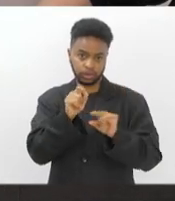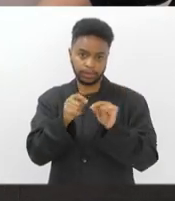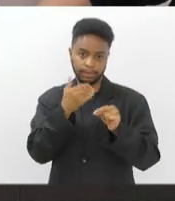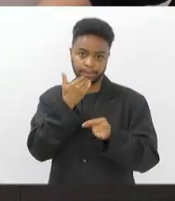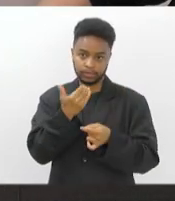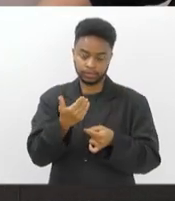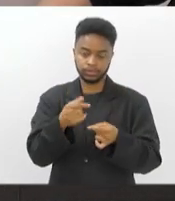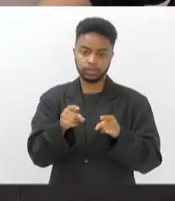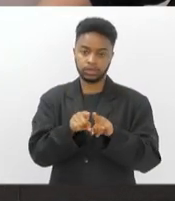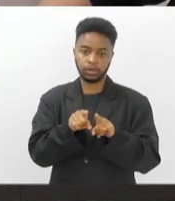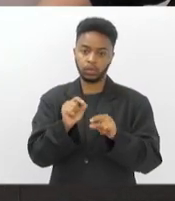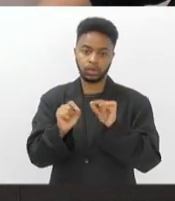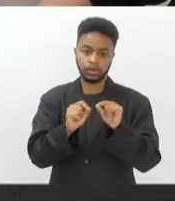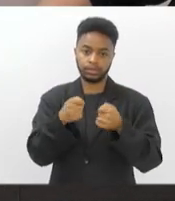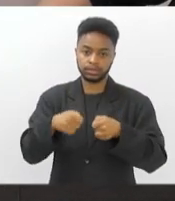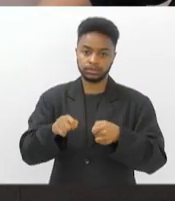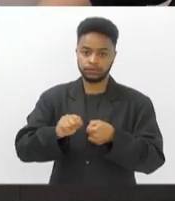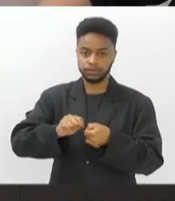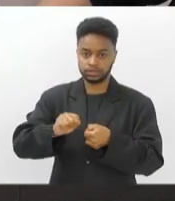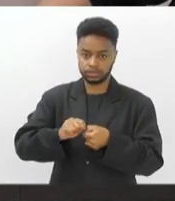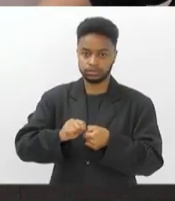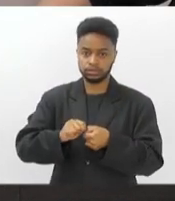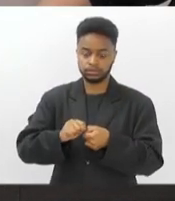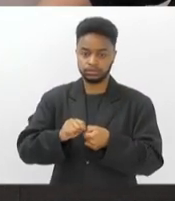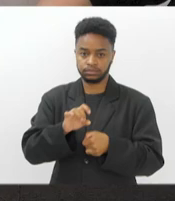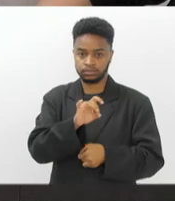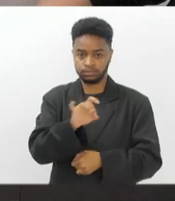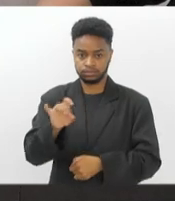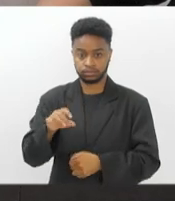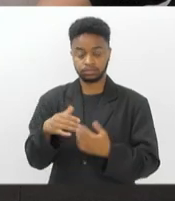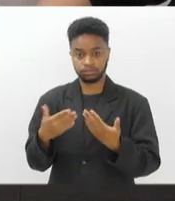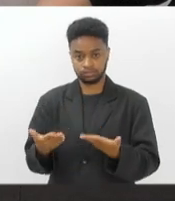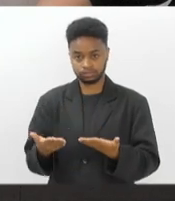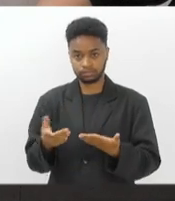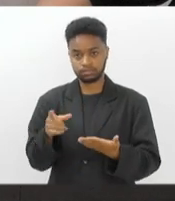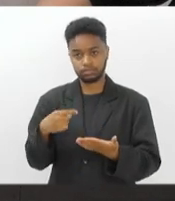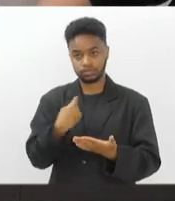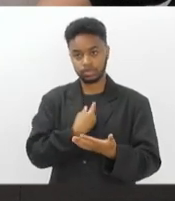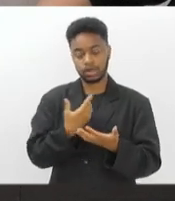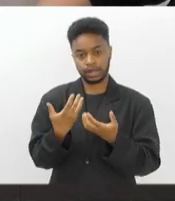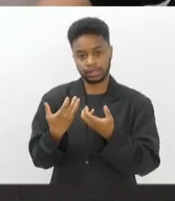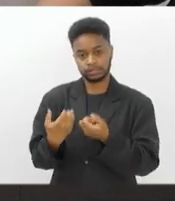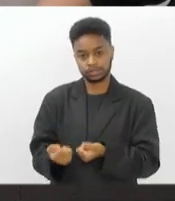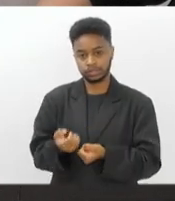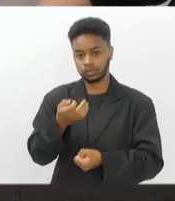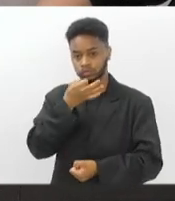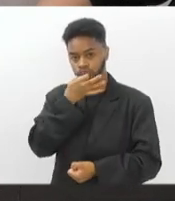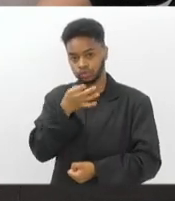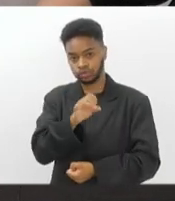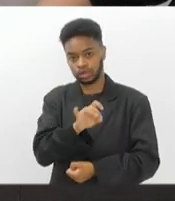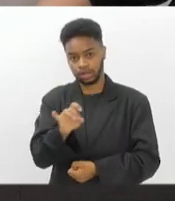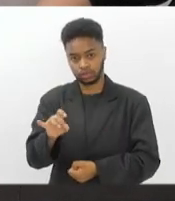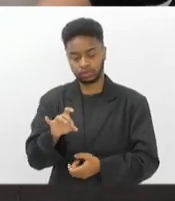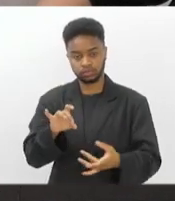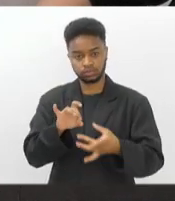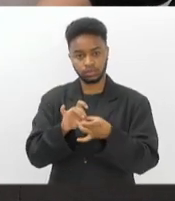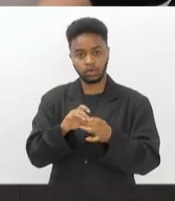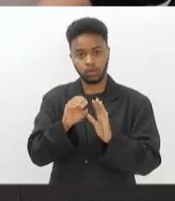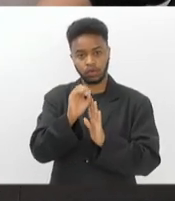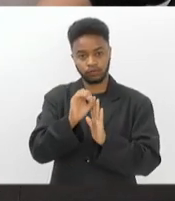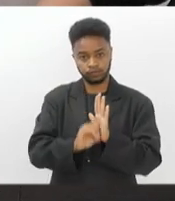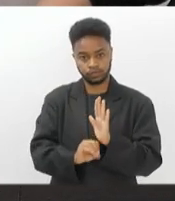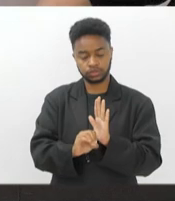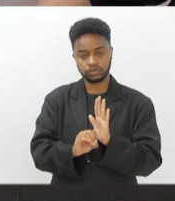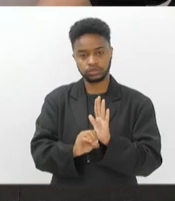que deverão ser feitos também Aos aos envolvidos então acataremos a as sugestões via Ofício à